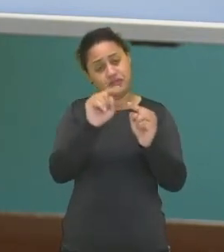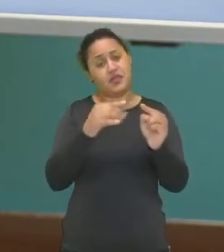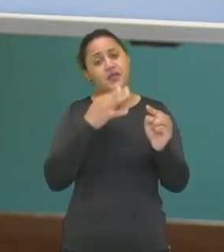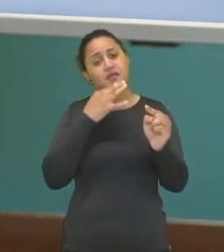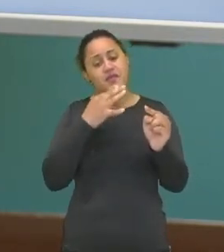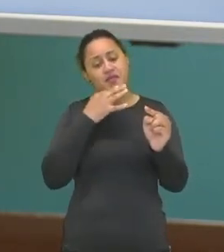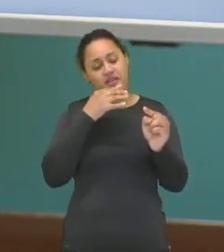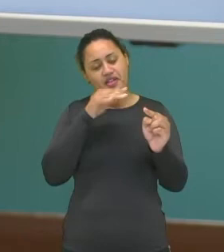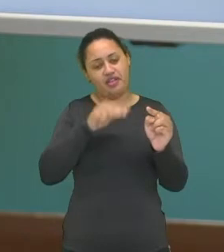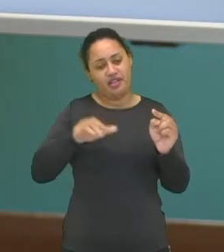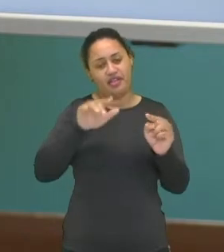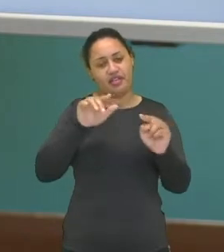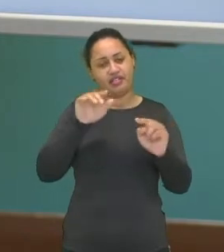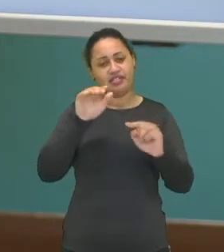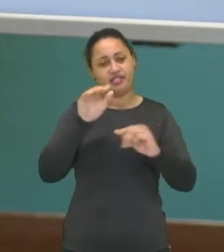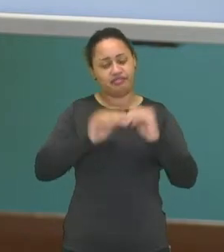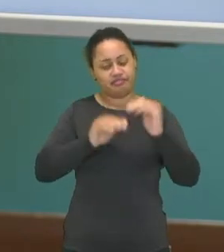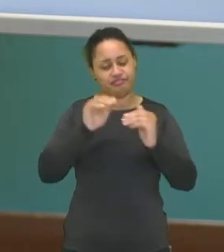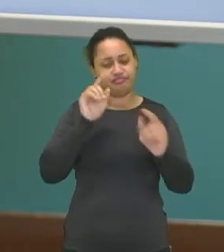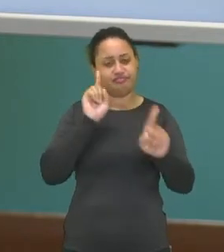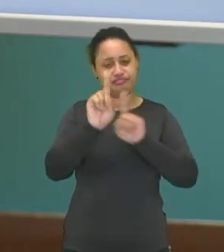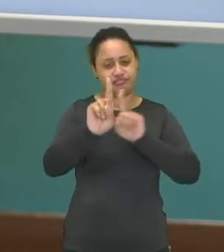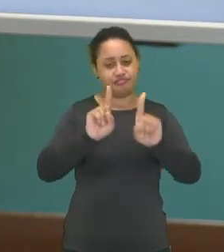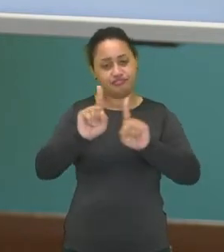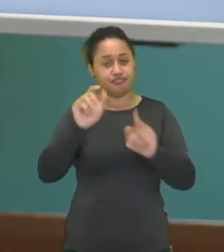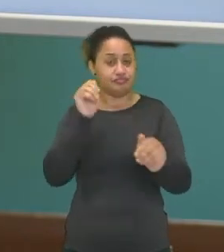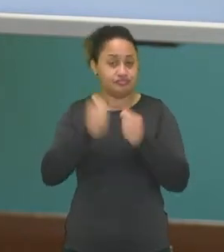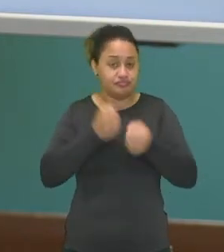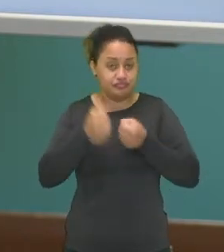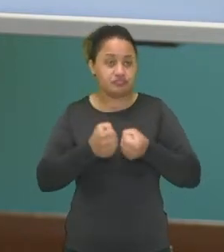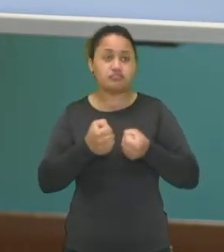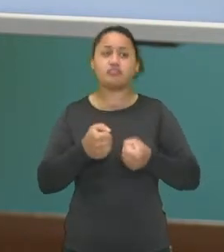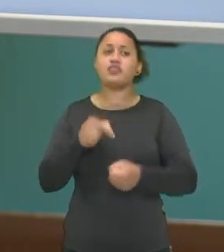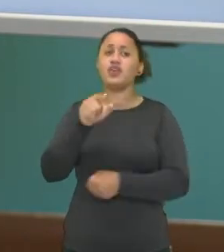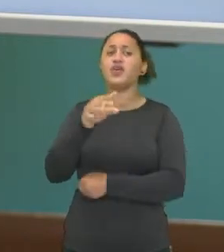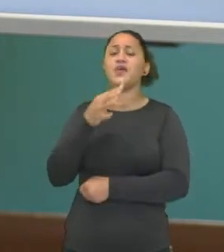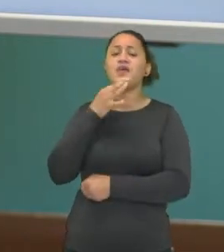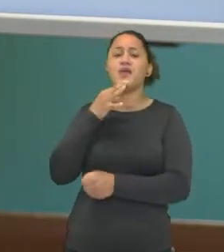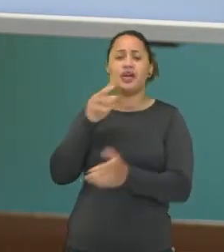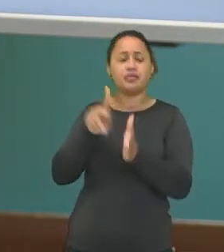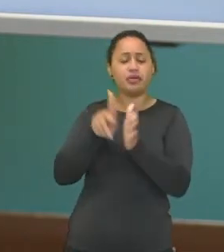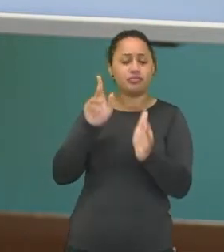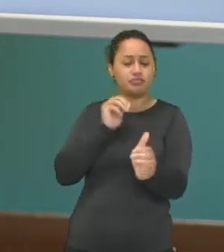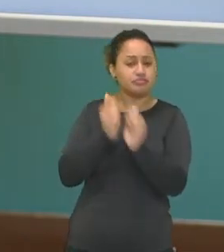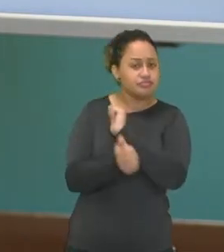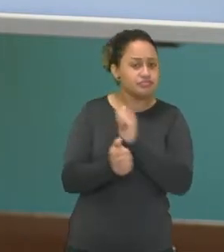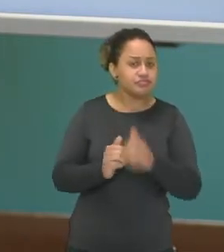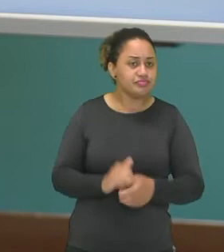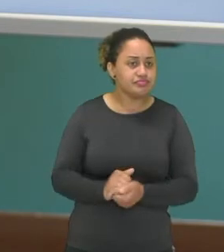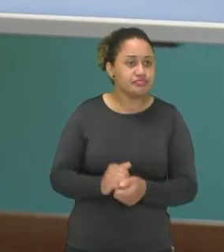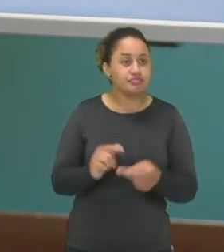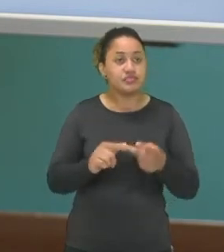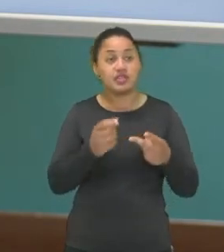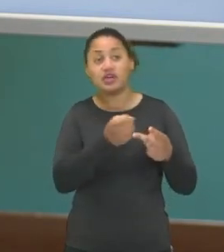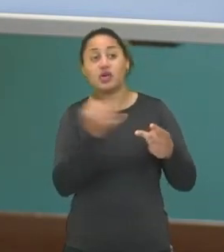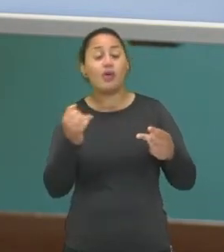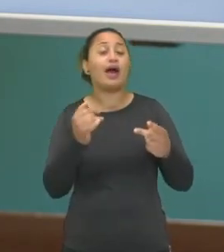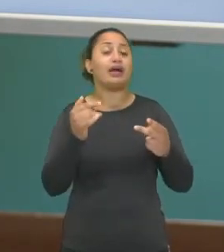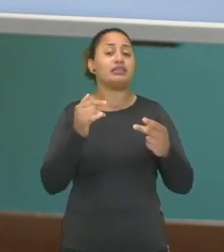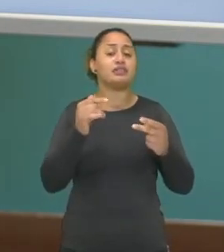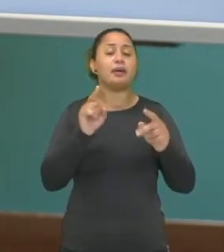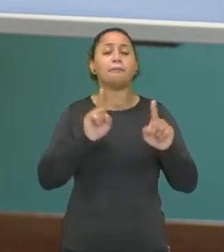pouquinho sobre essas provas e a minha pergunta é o seguinte: você aí conhece o atletismo? Quais são as provas